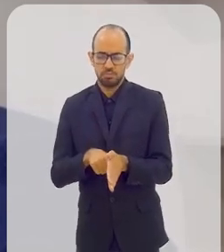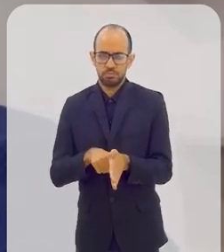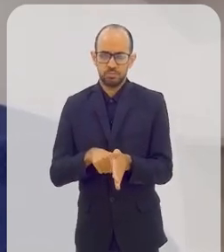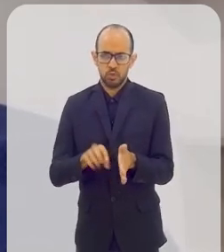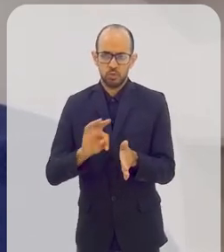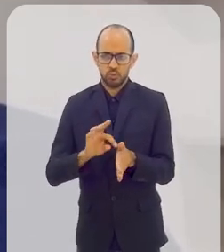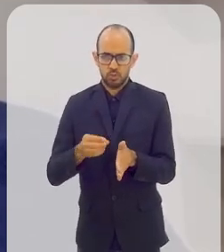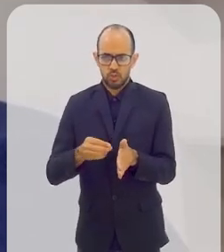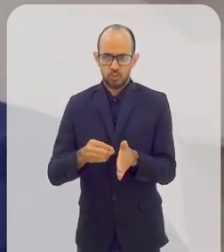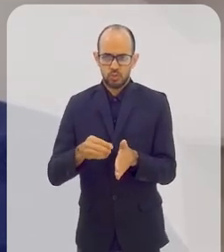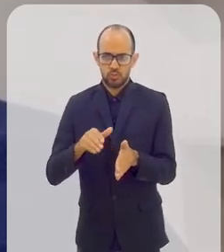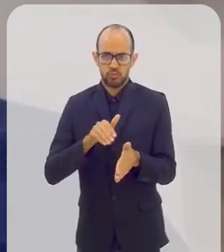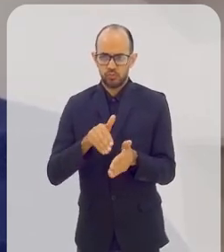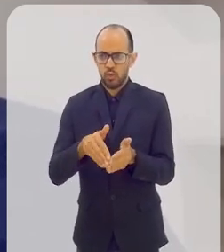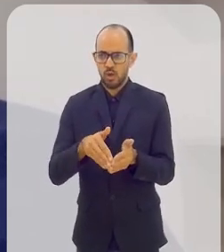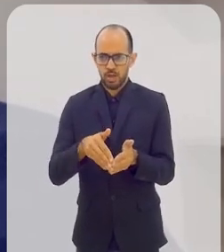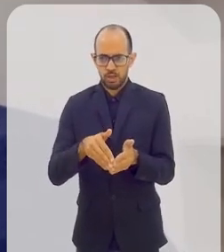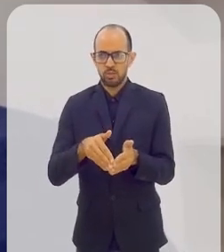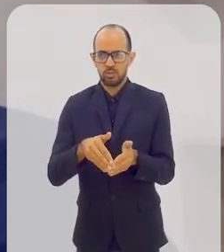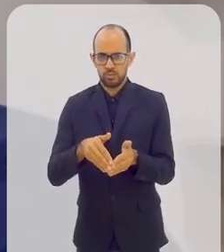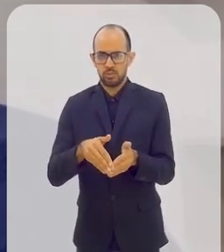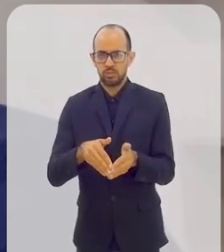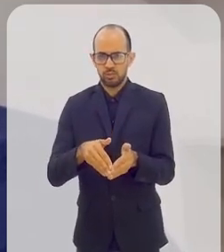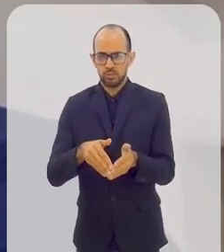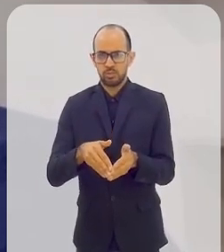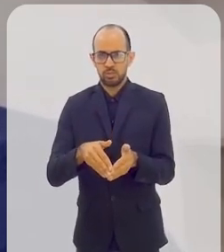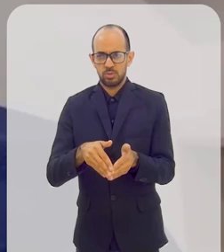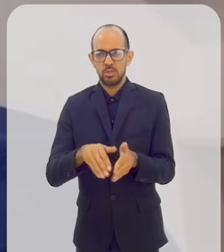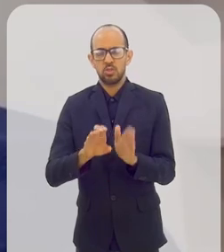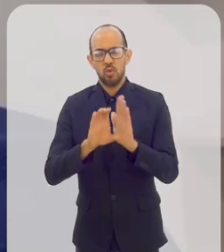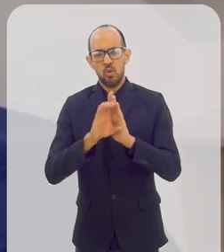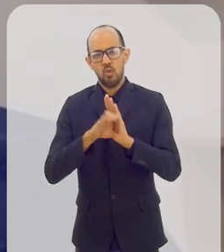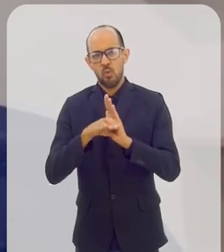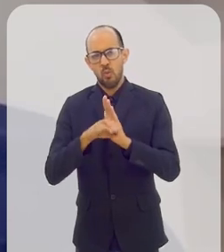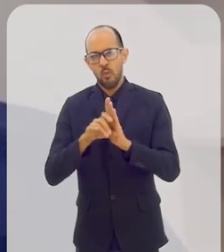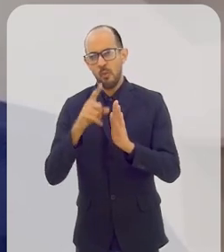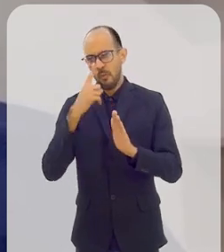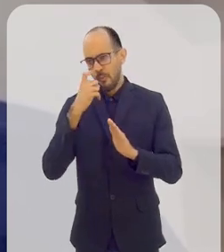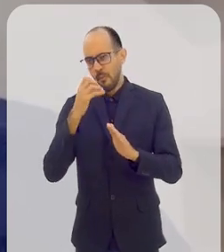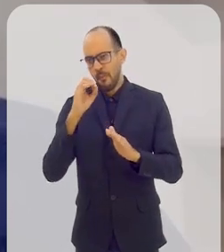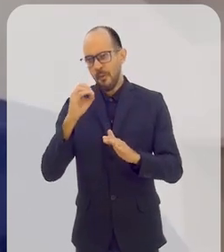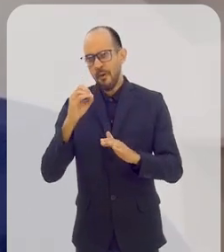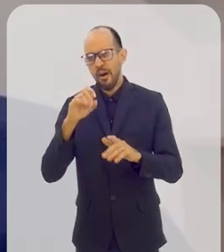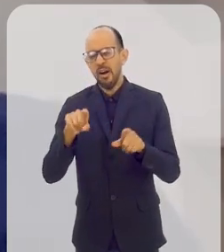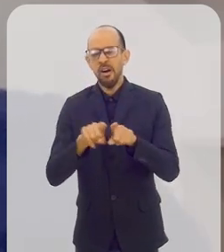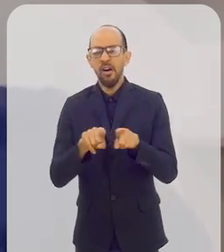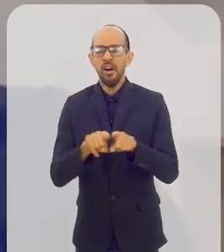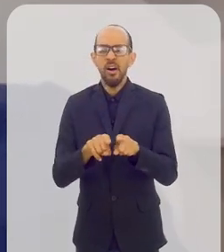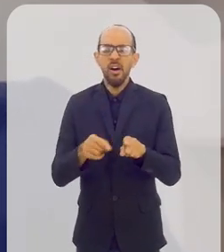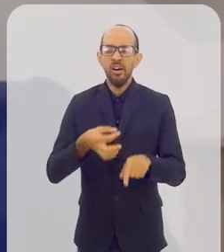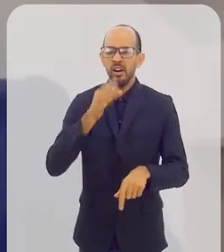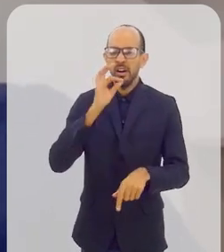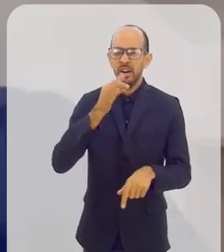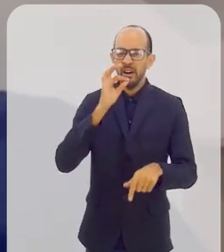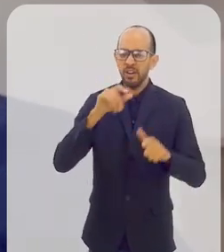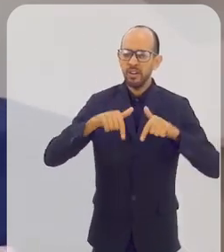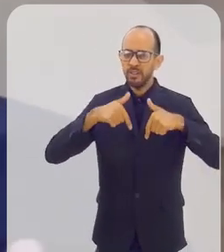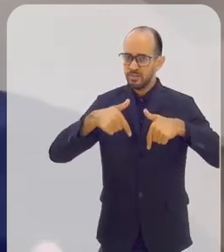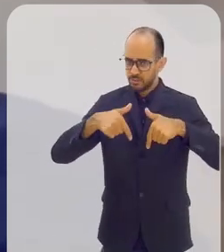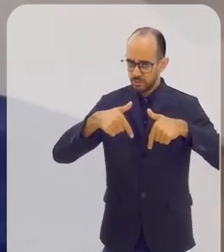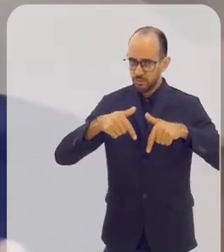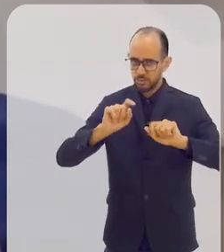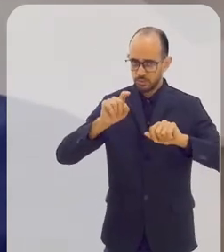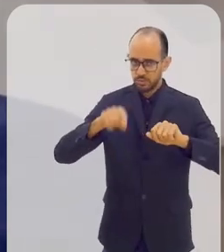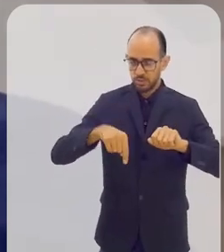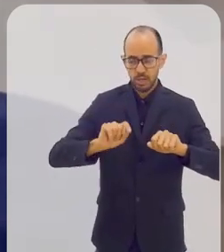de pesquisas, todos voltadas também para a aplicação do conceito de Lixo Zero. Nós tivemos o nosso café com atitude, que é uma maneira que a